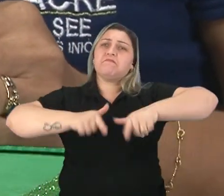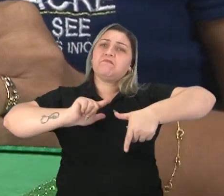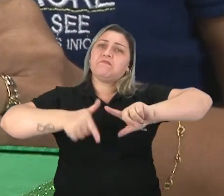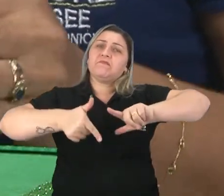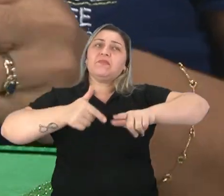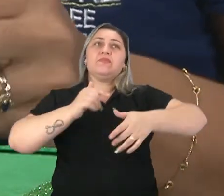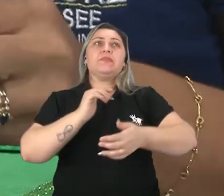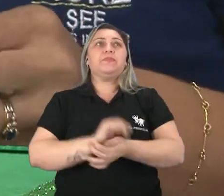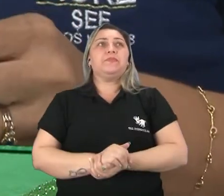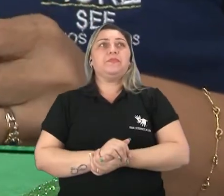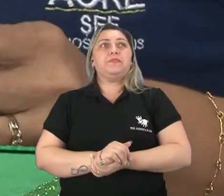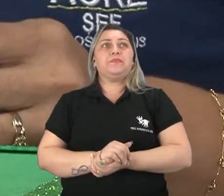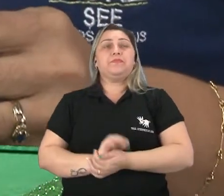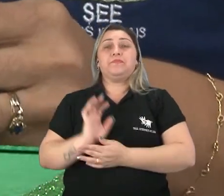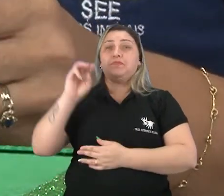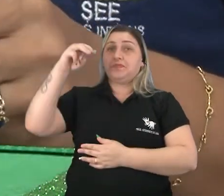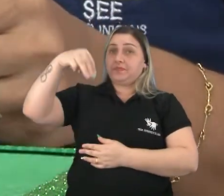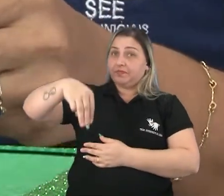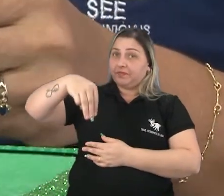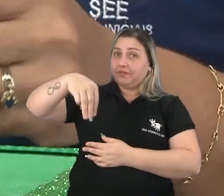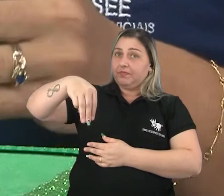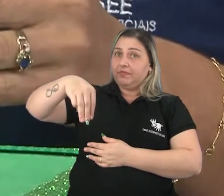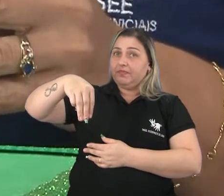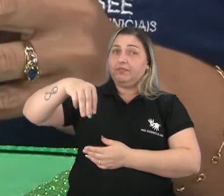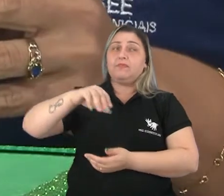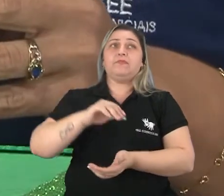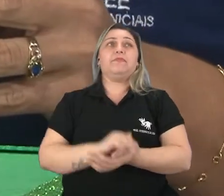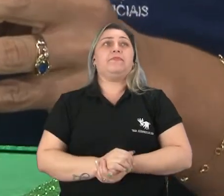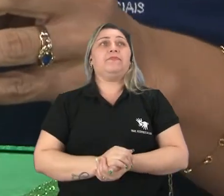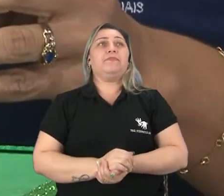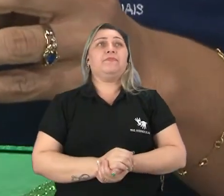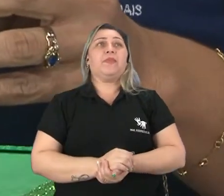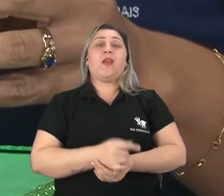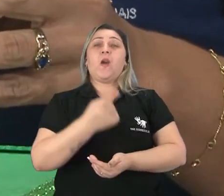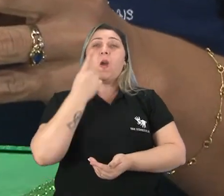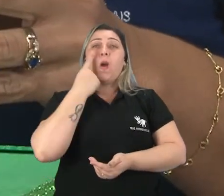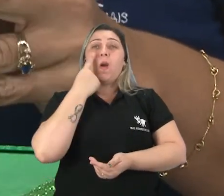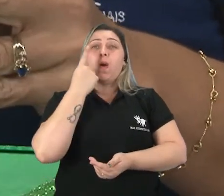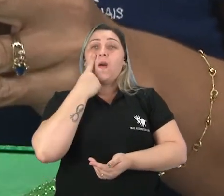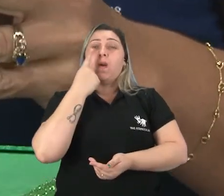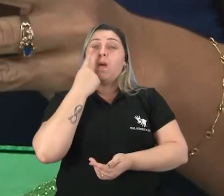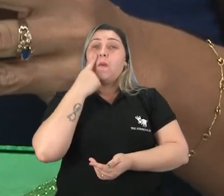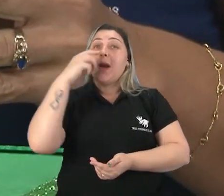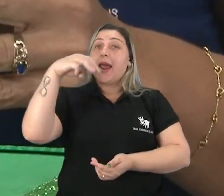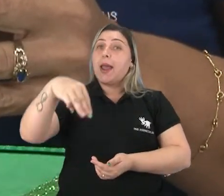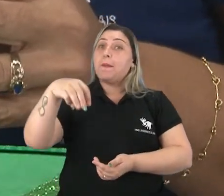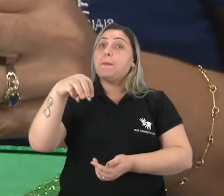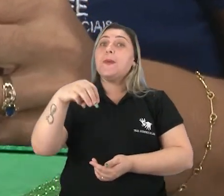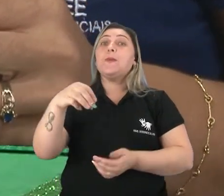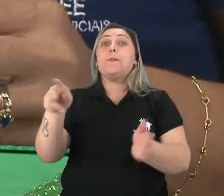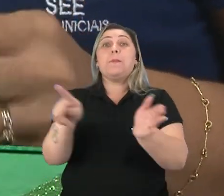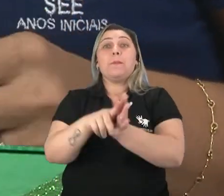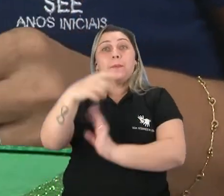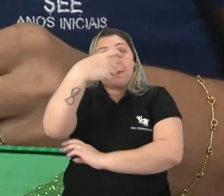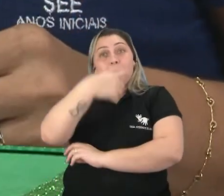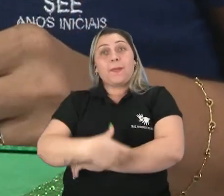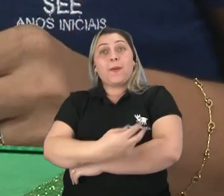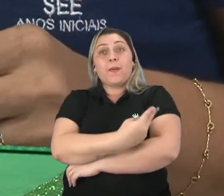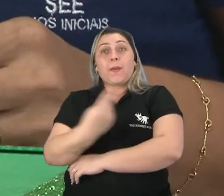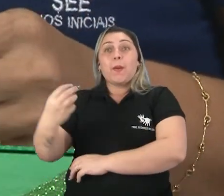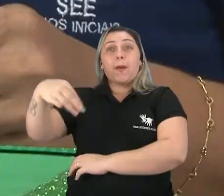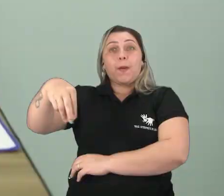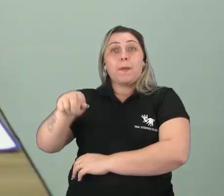esta é a letra em me olha o m de